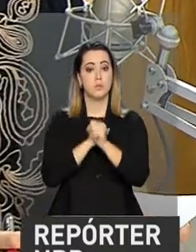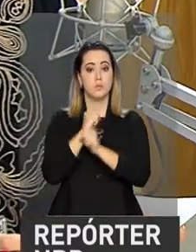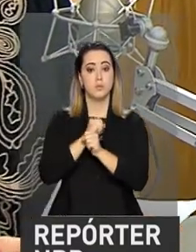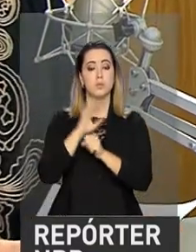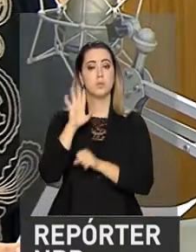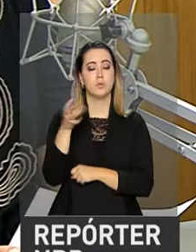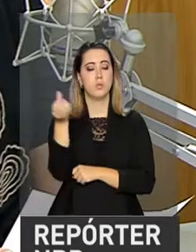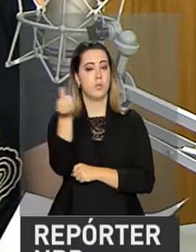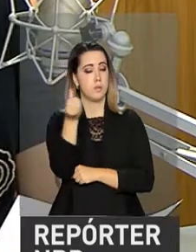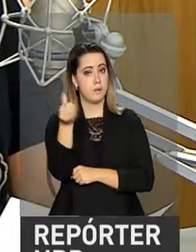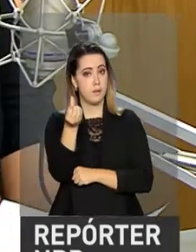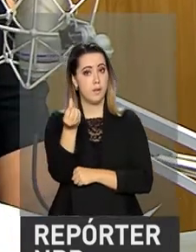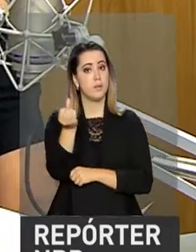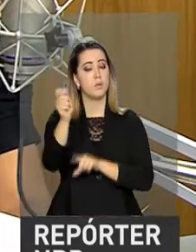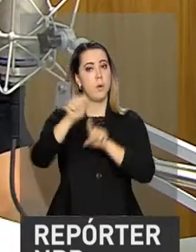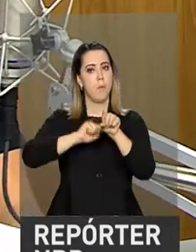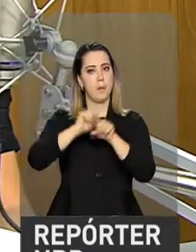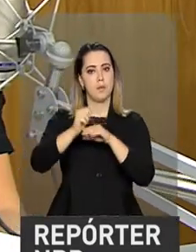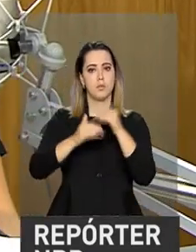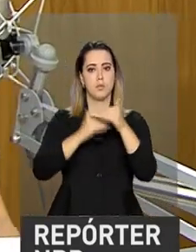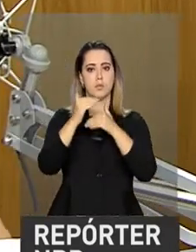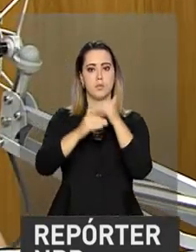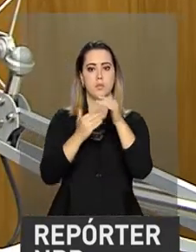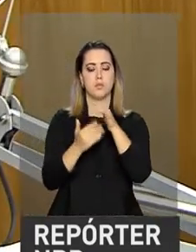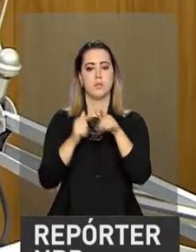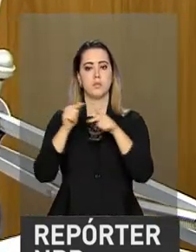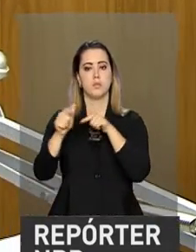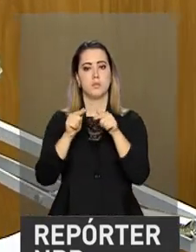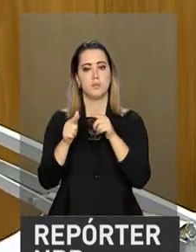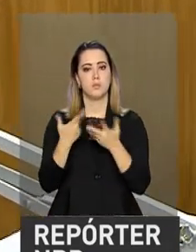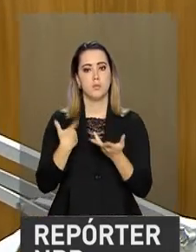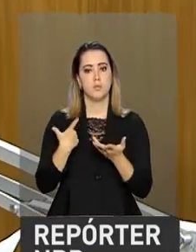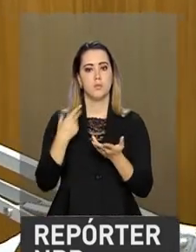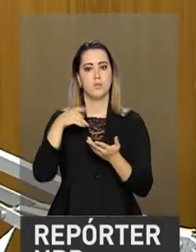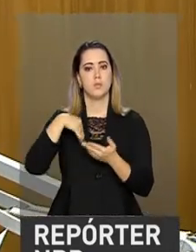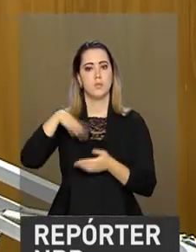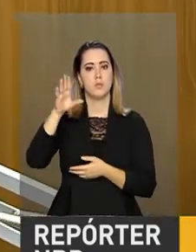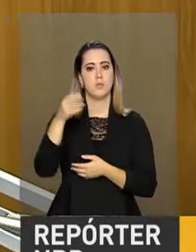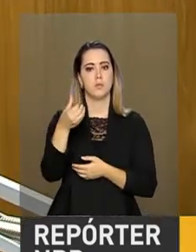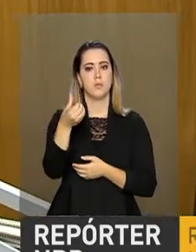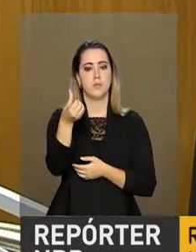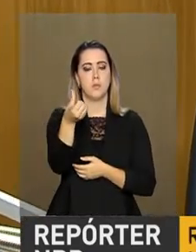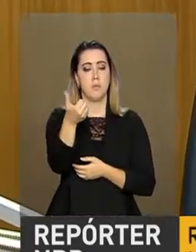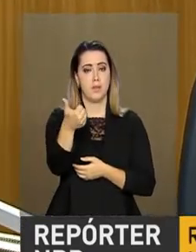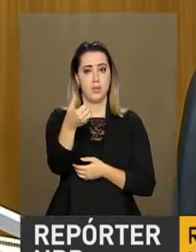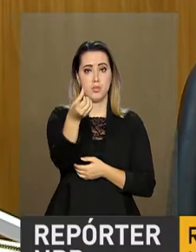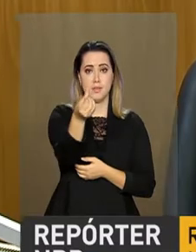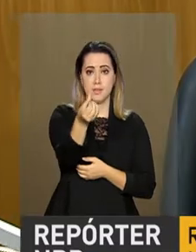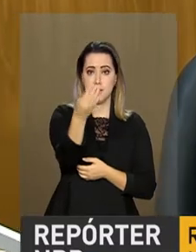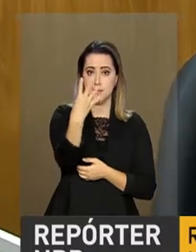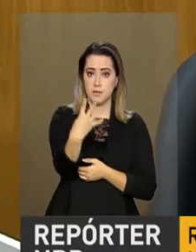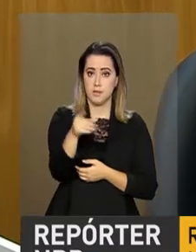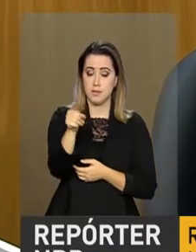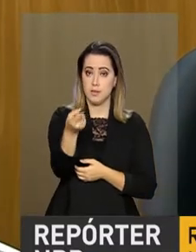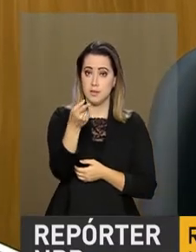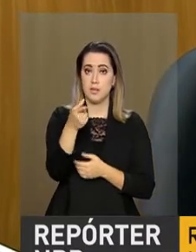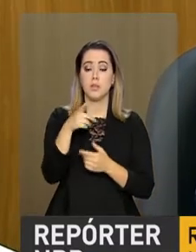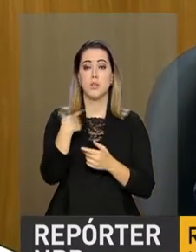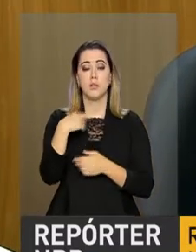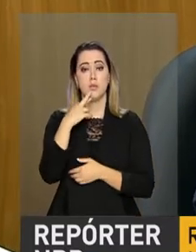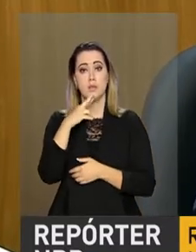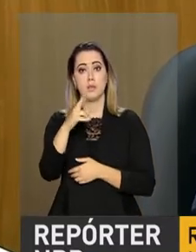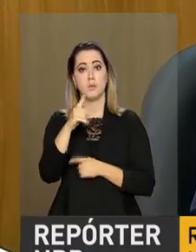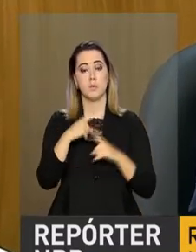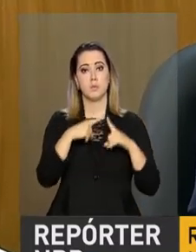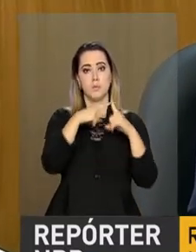sexto mês consecutivo de geração de empregos, tendo um estoque de 164 mil postos